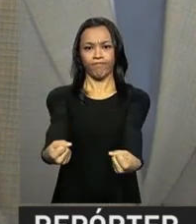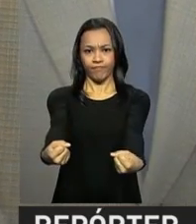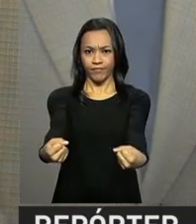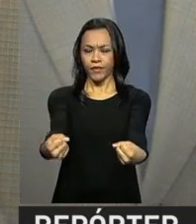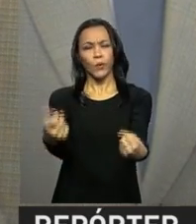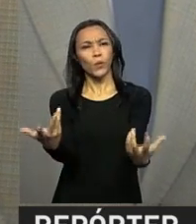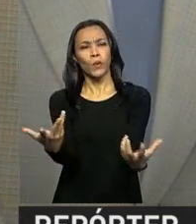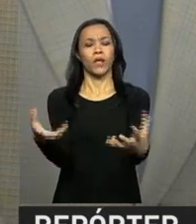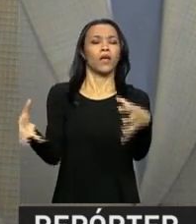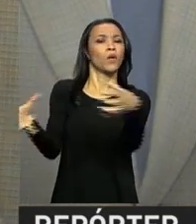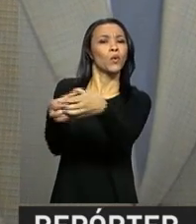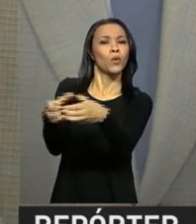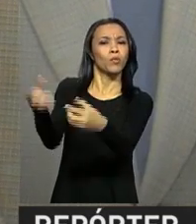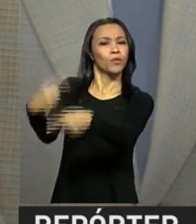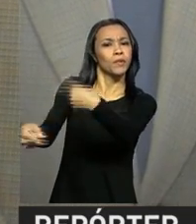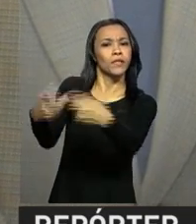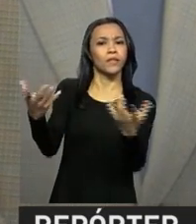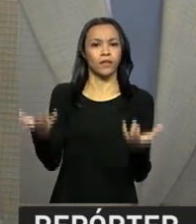Partidos políticos,